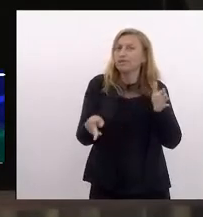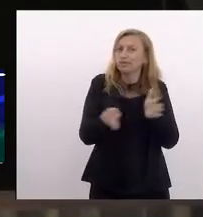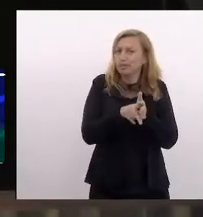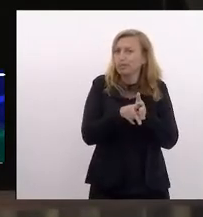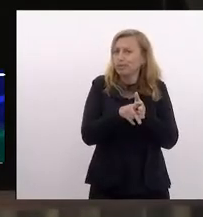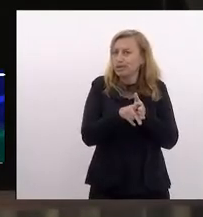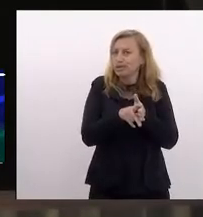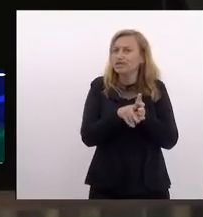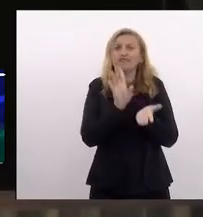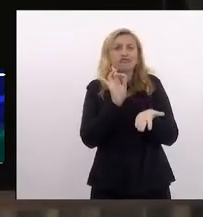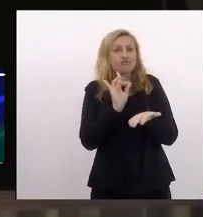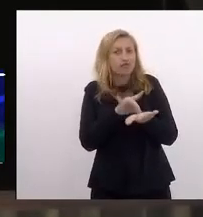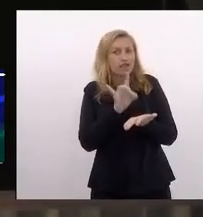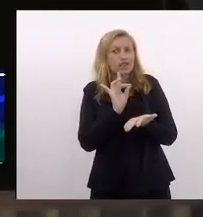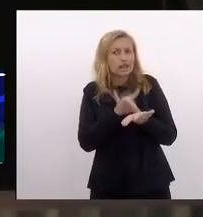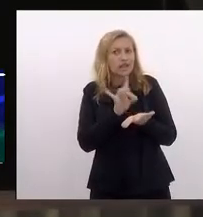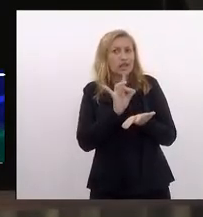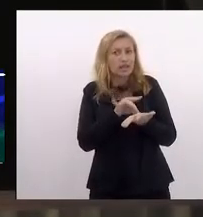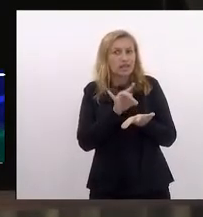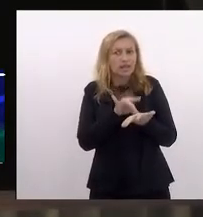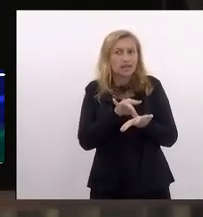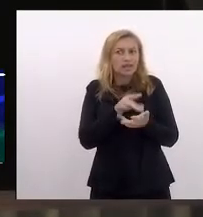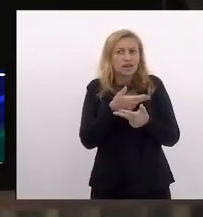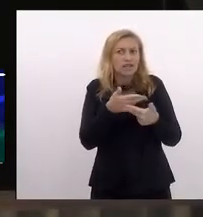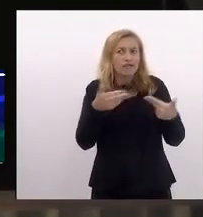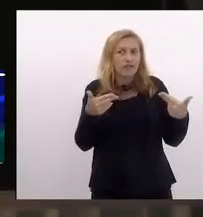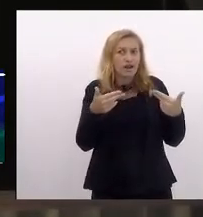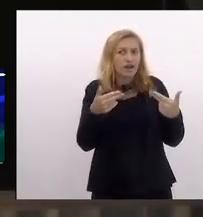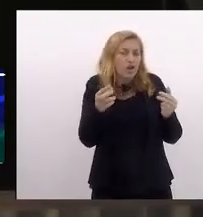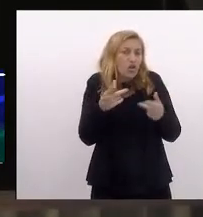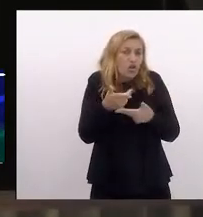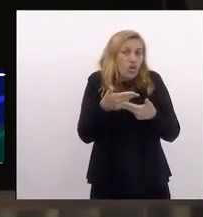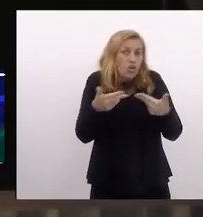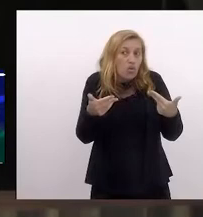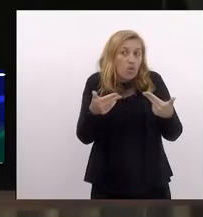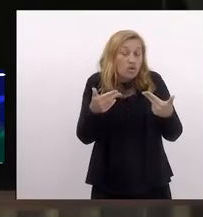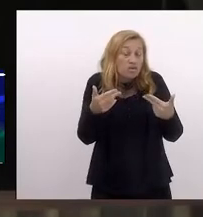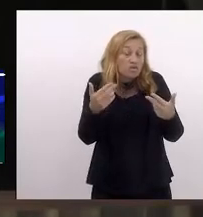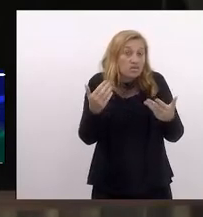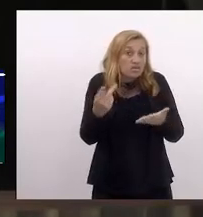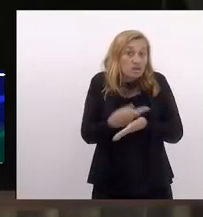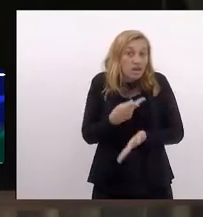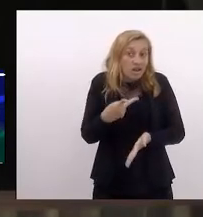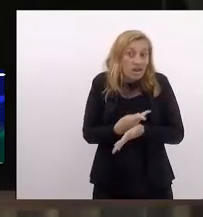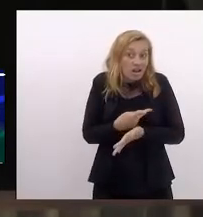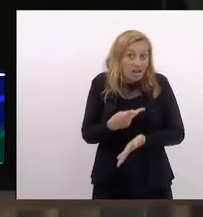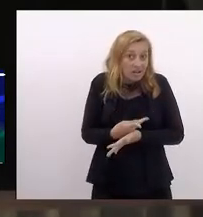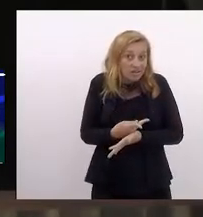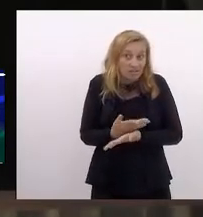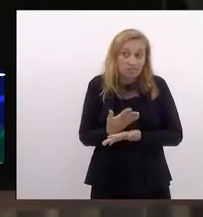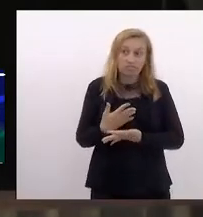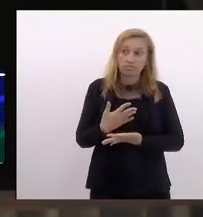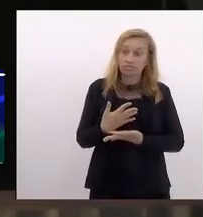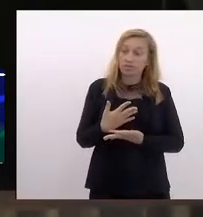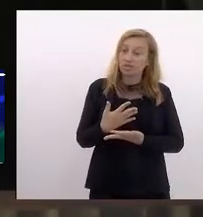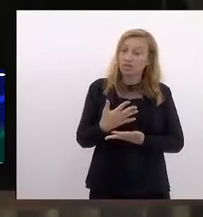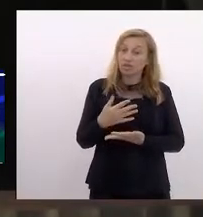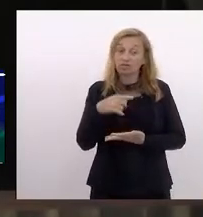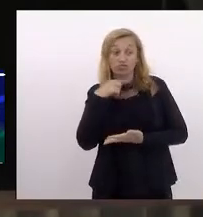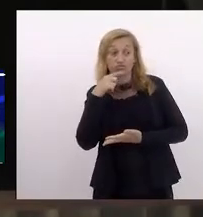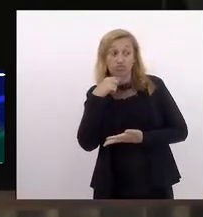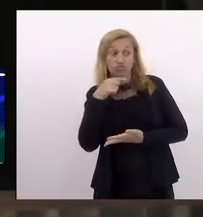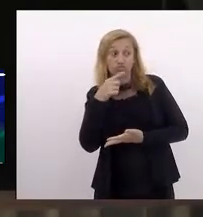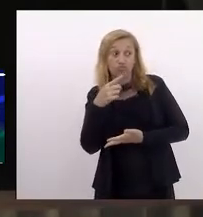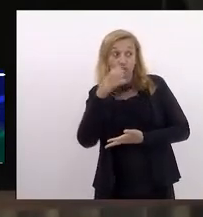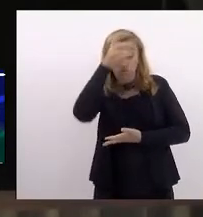projeto realmente haviam várias coisas subjetivas que nos deixavam na dúvida